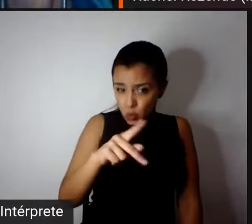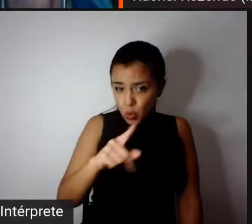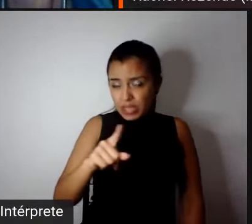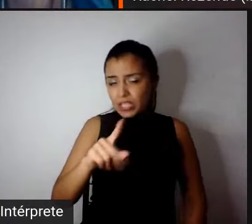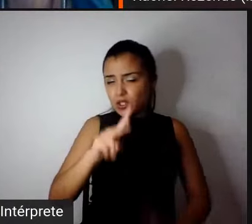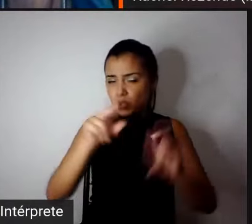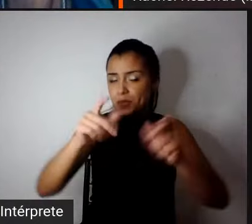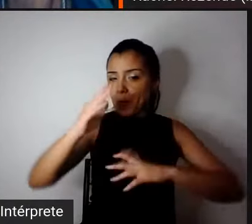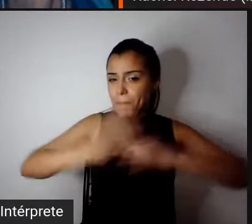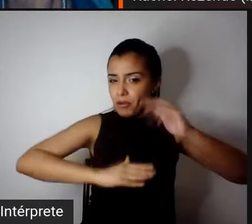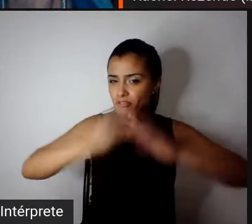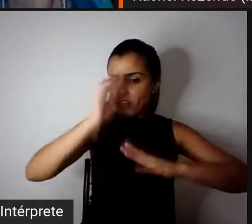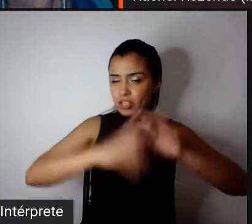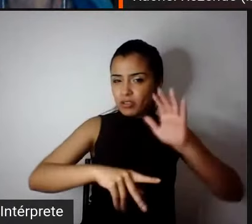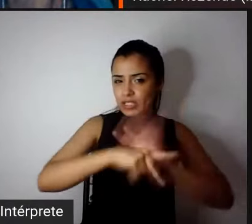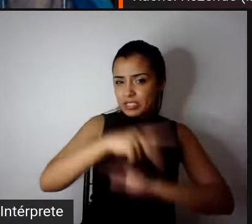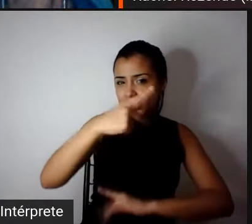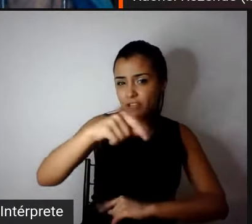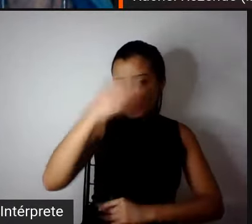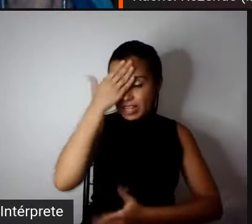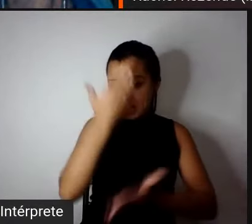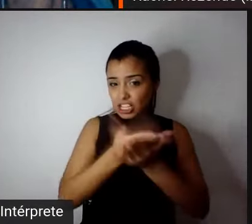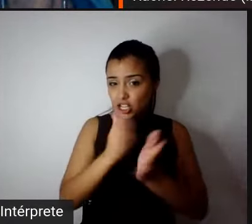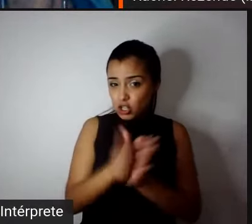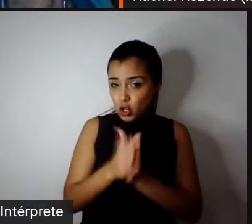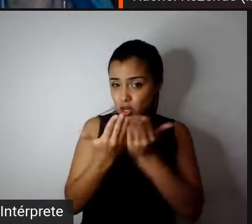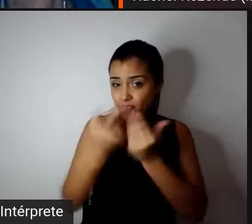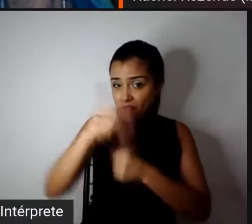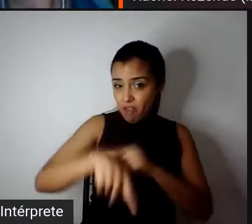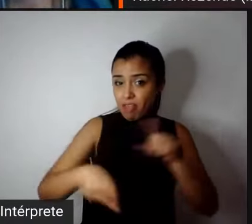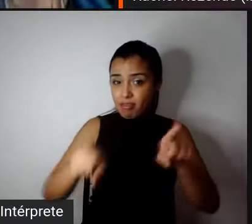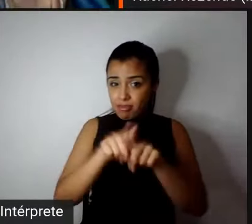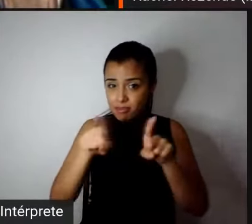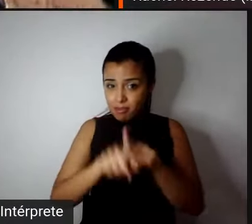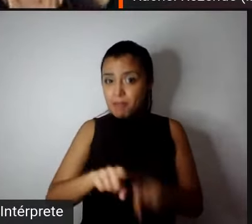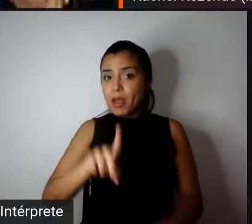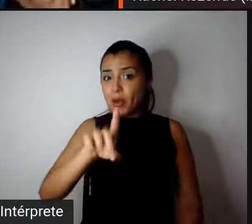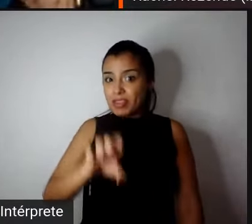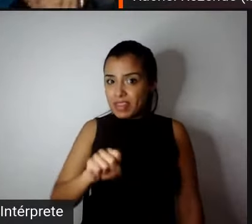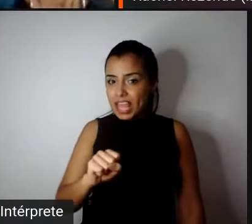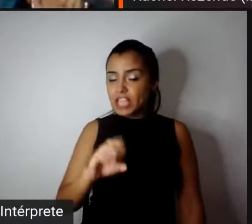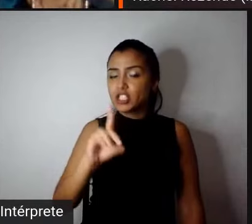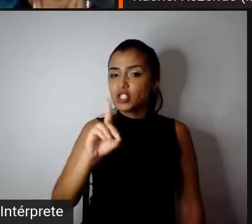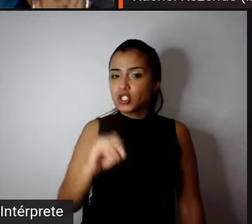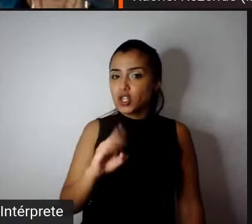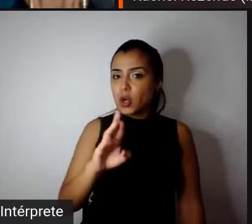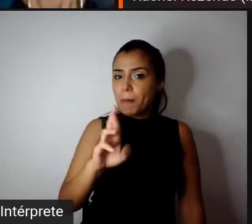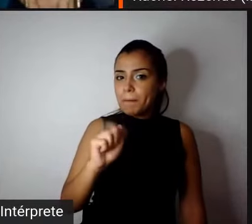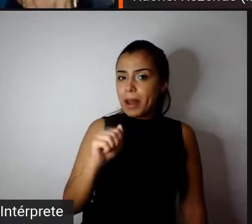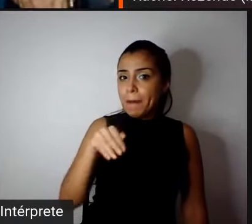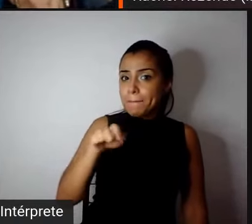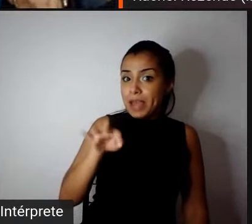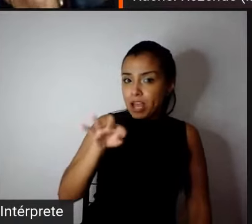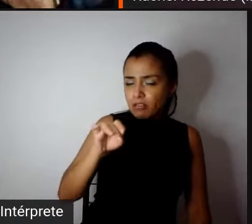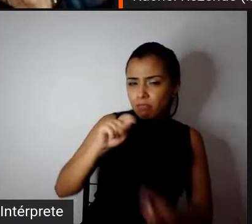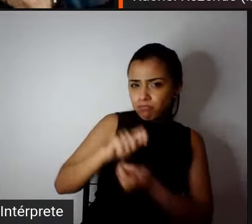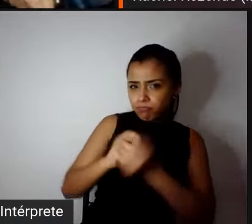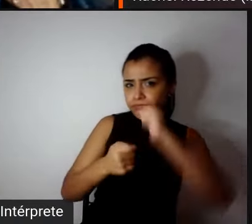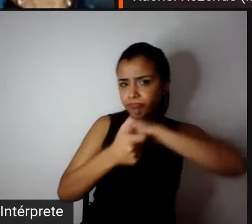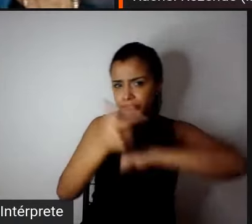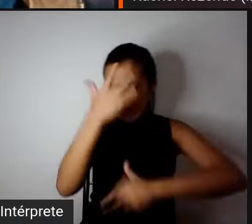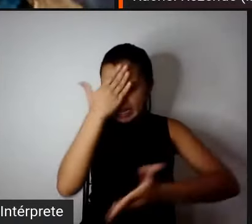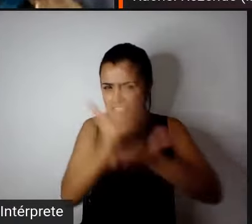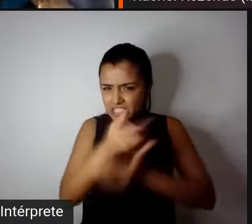os livros também de desdobramentos naquele momento? Como você via quando você trabalhou Guimarães, o